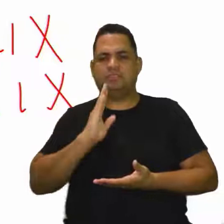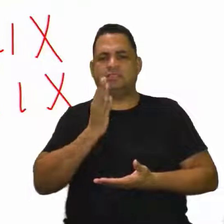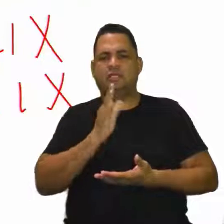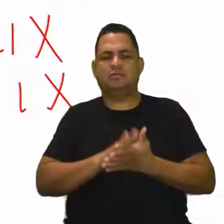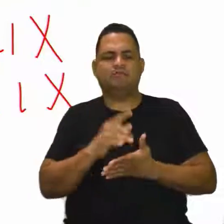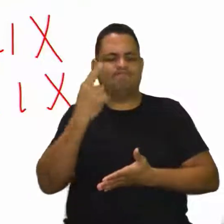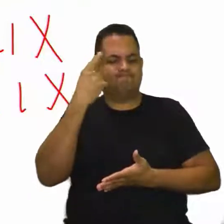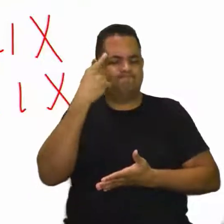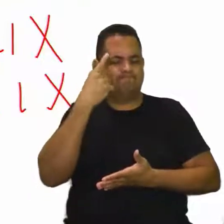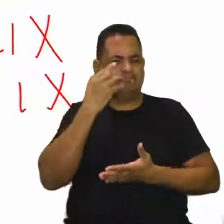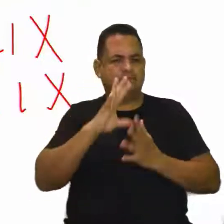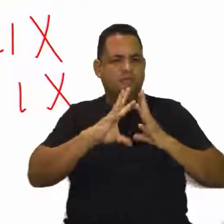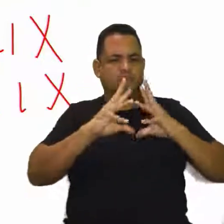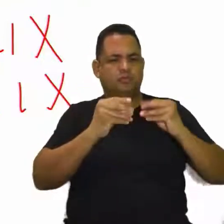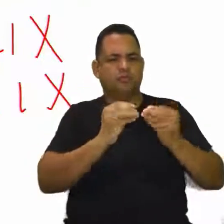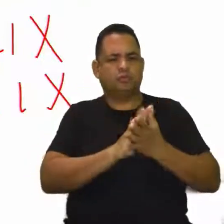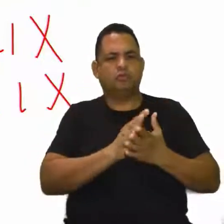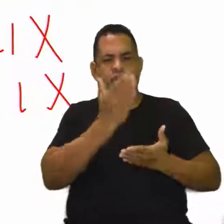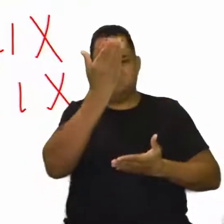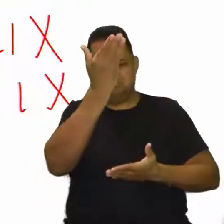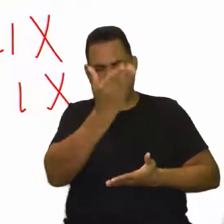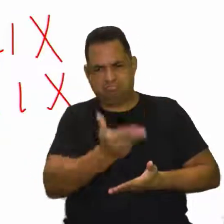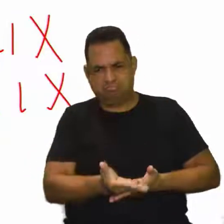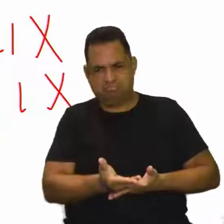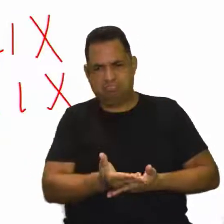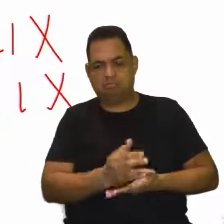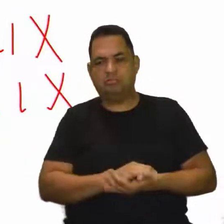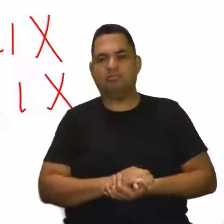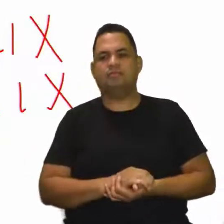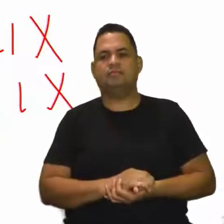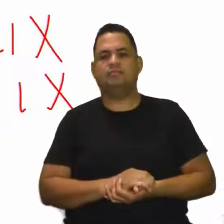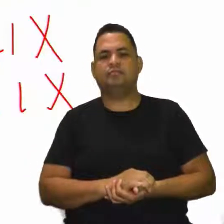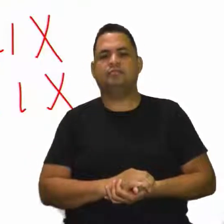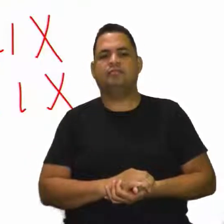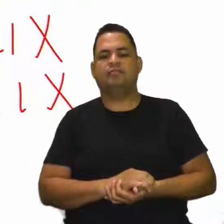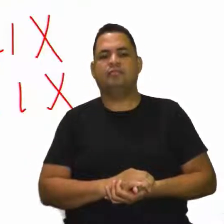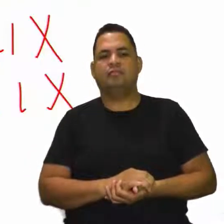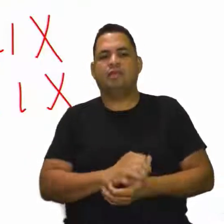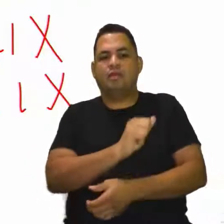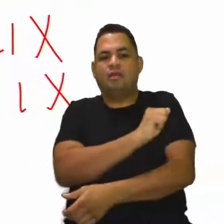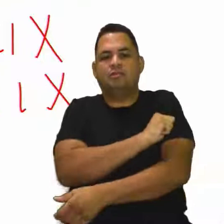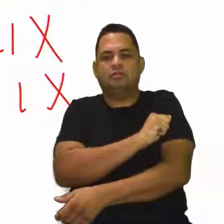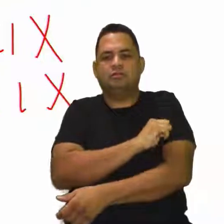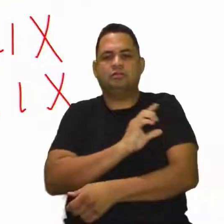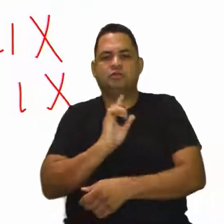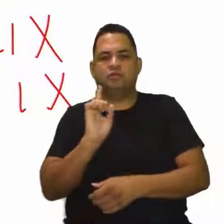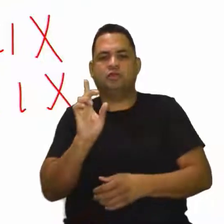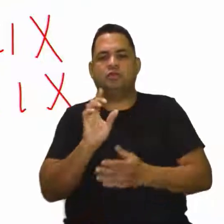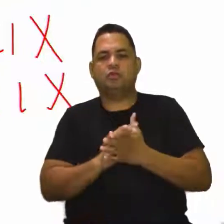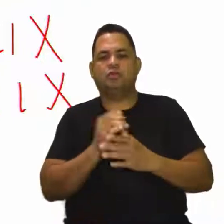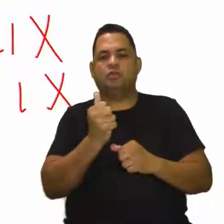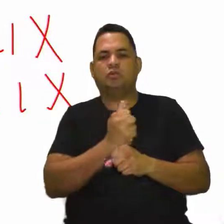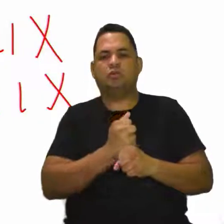sido pensado em todos esses itens? Exatamente. Aluno, somente no ano